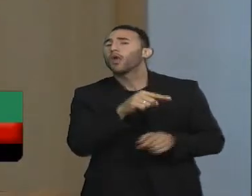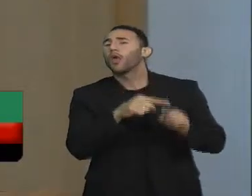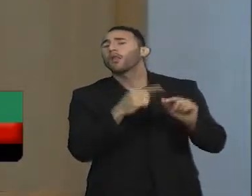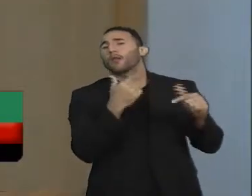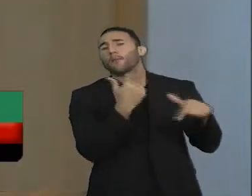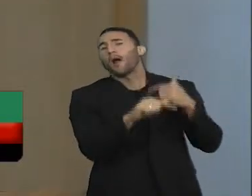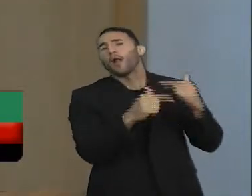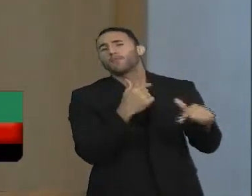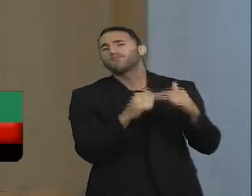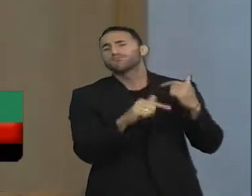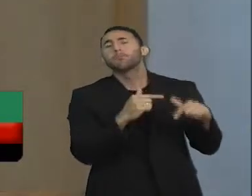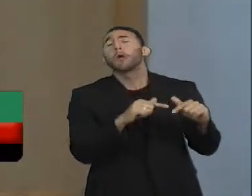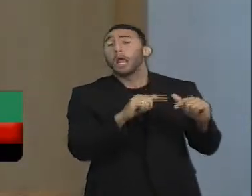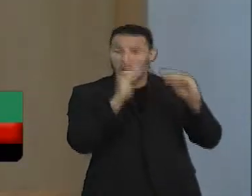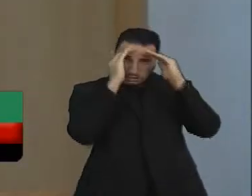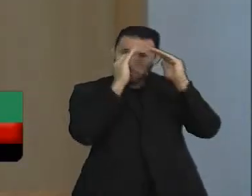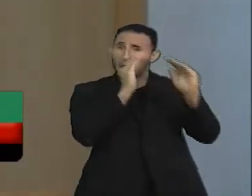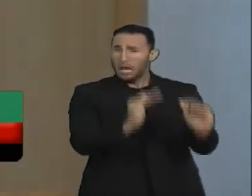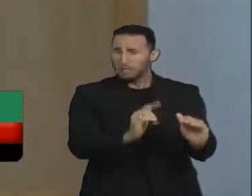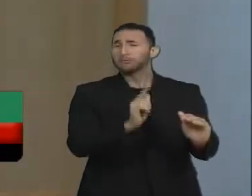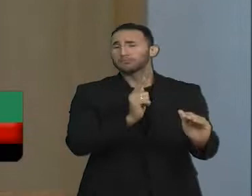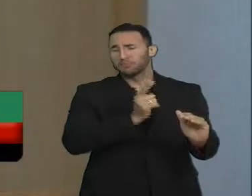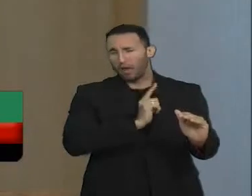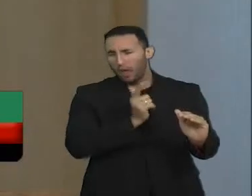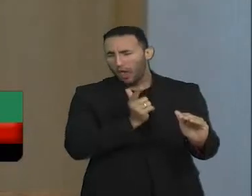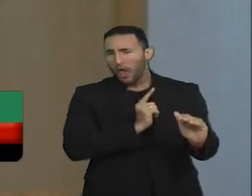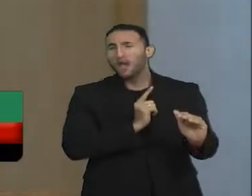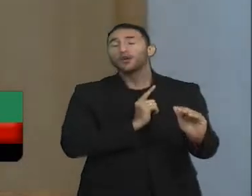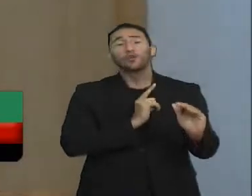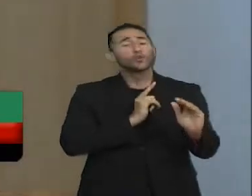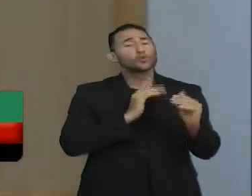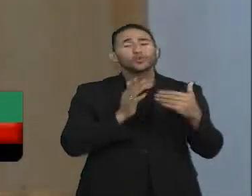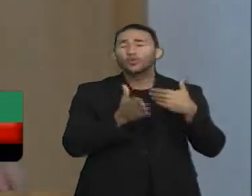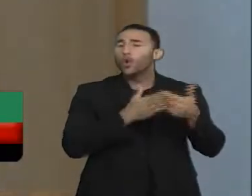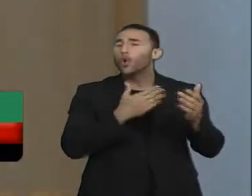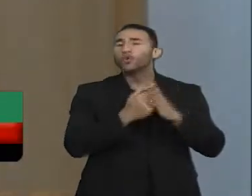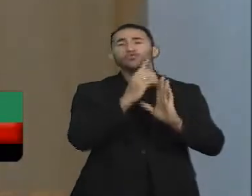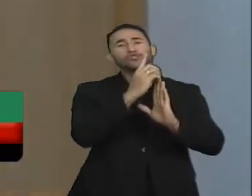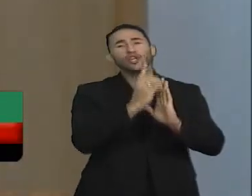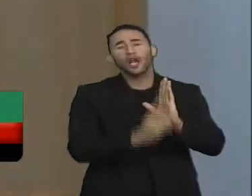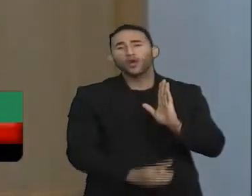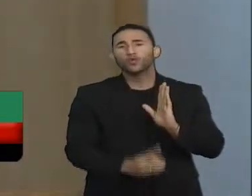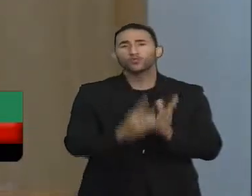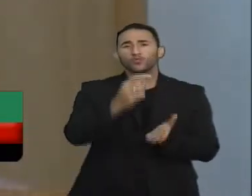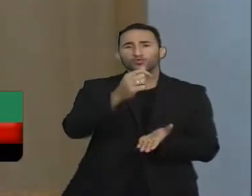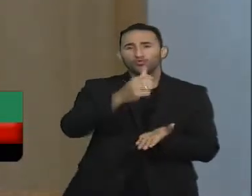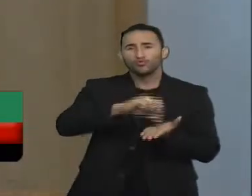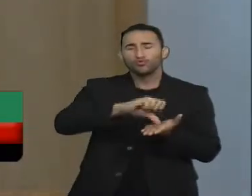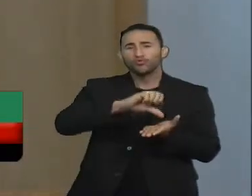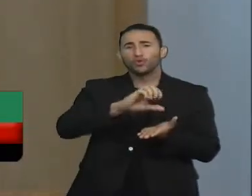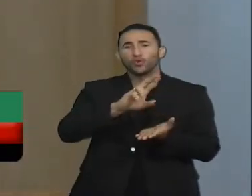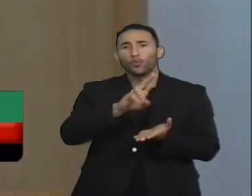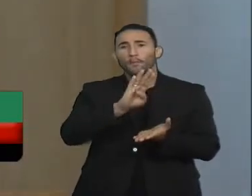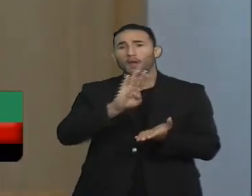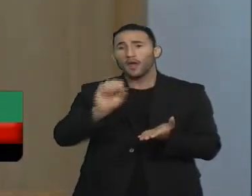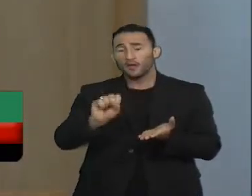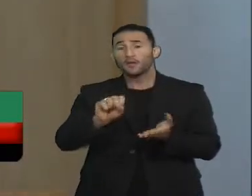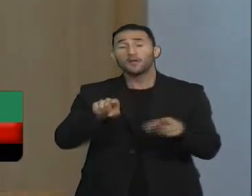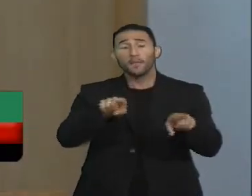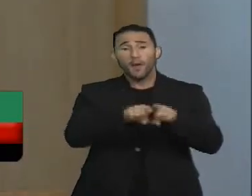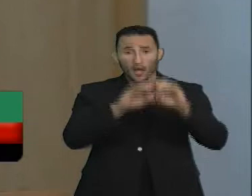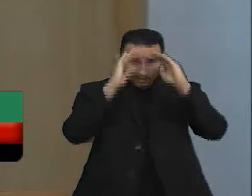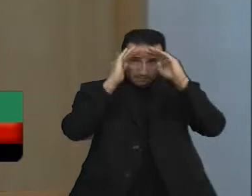trabalha, ele respeita os gerentes de UBS, ele respeita